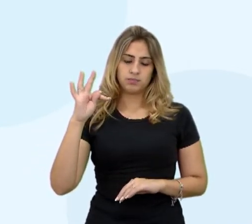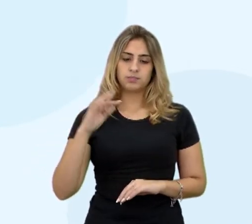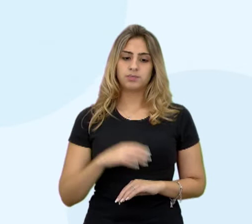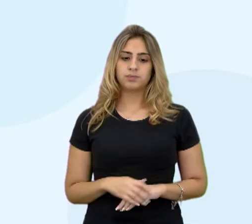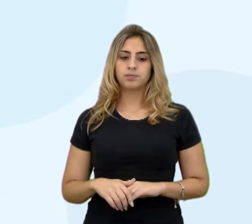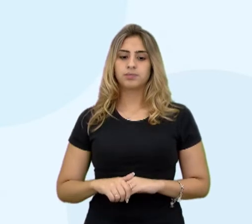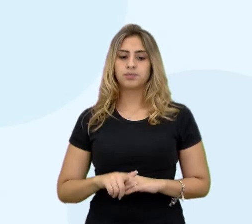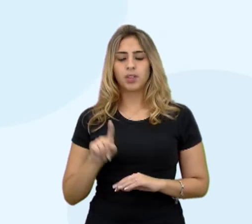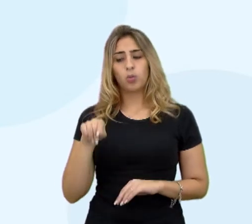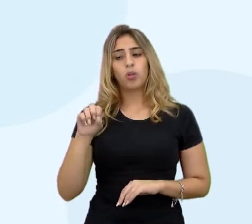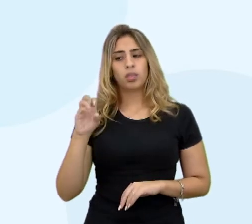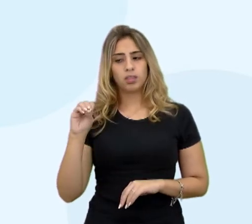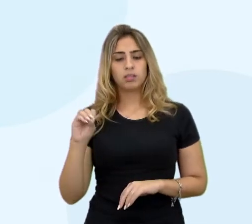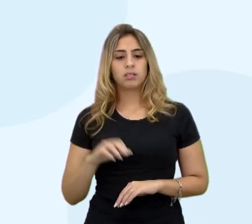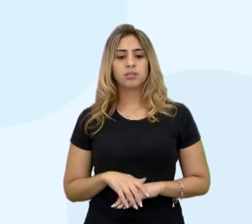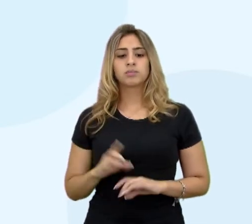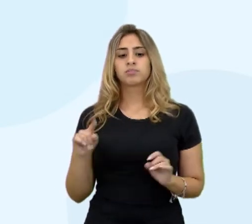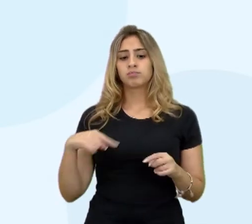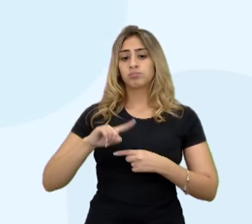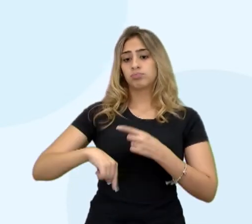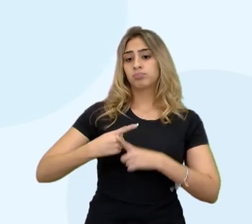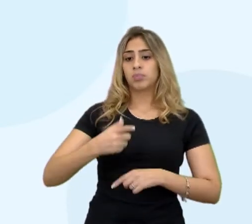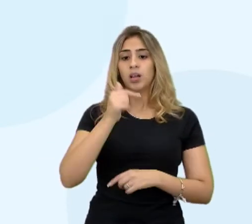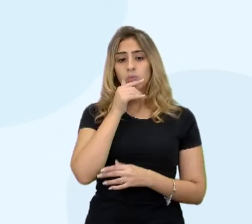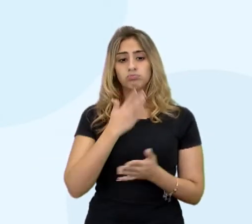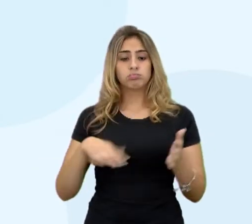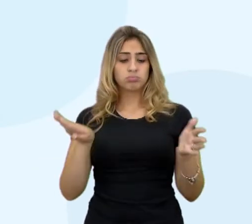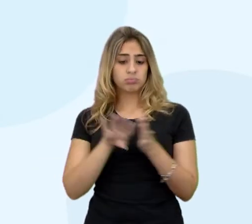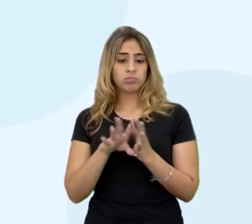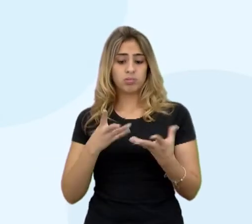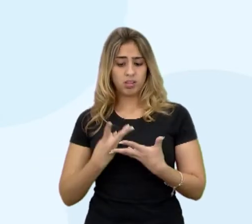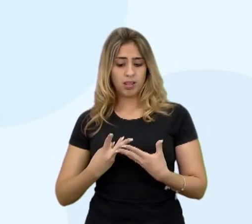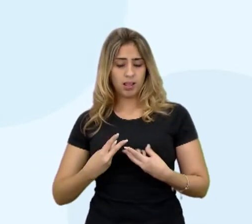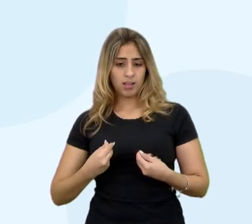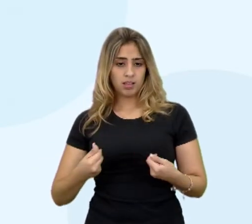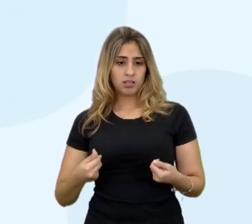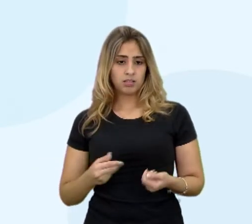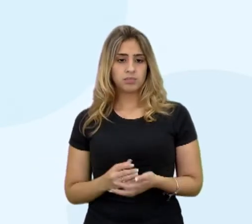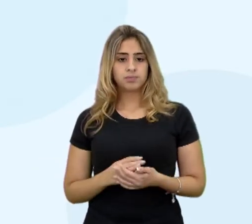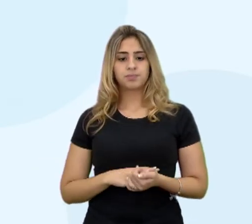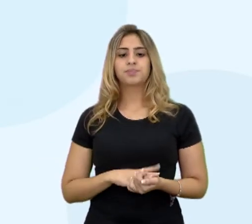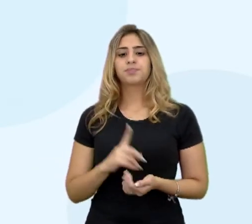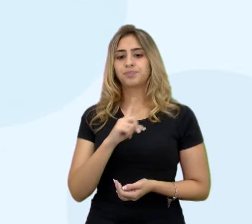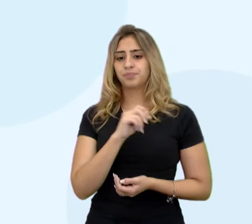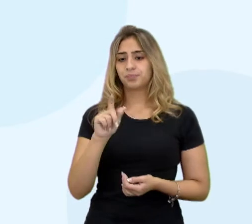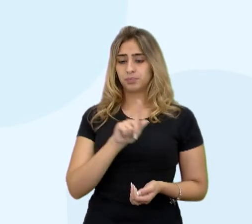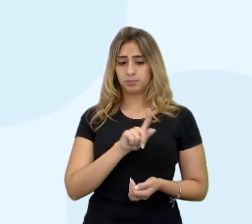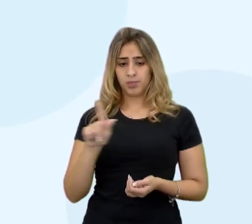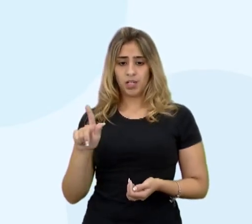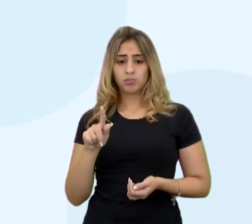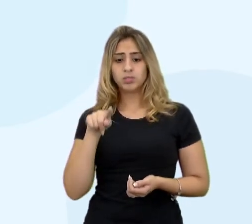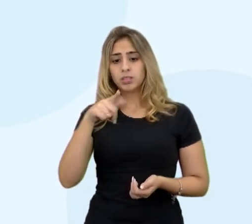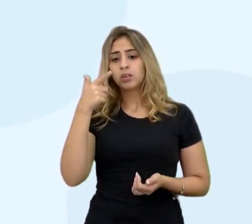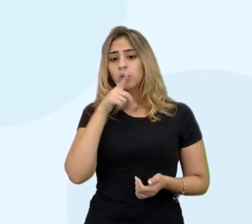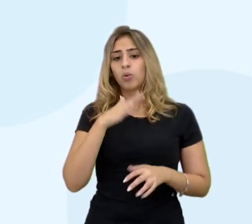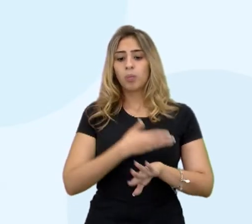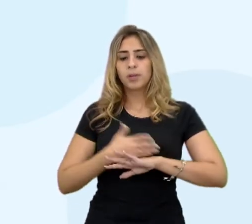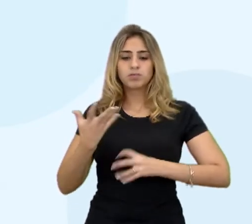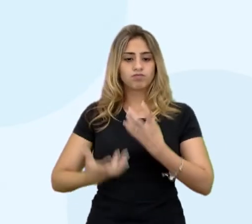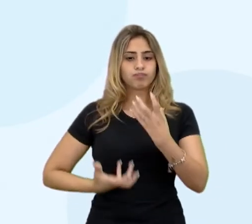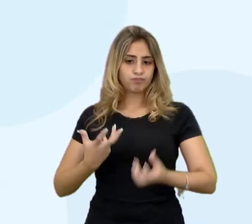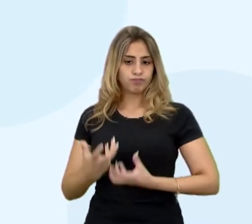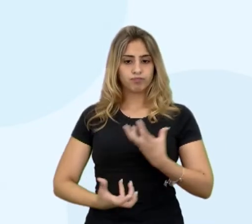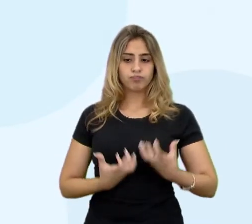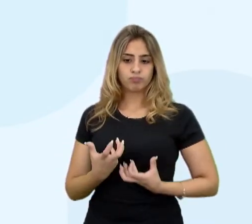é 80. Depois que a água chegar na fase líquida, né, a 100 graus Celsius, ela começa a ferver.